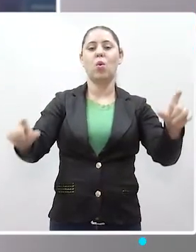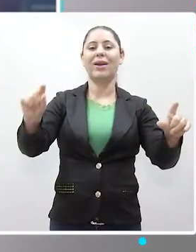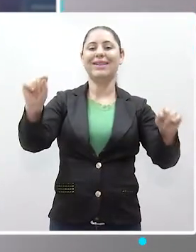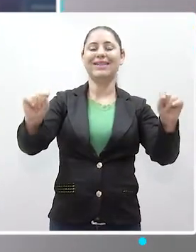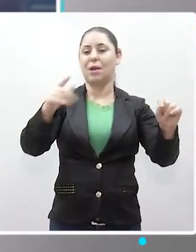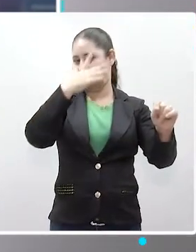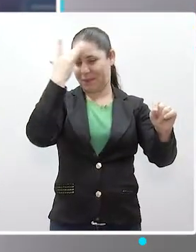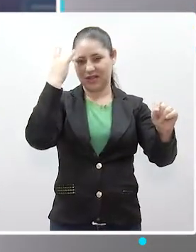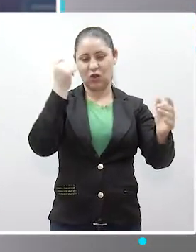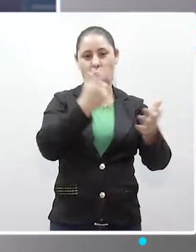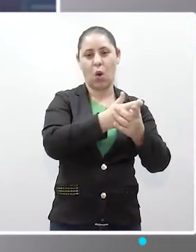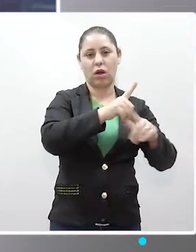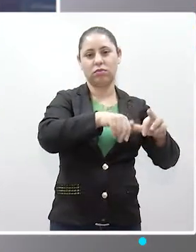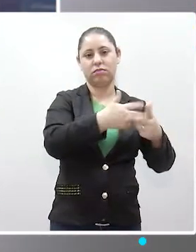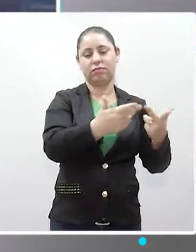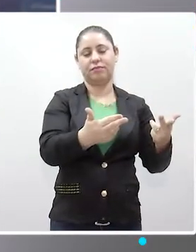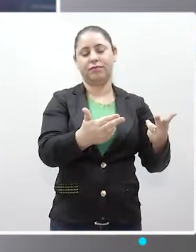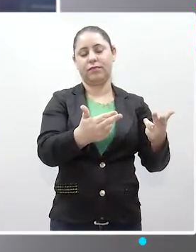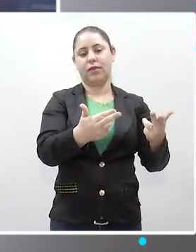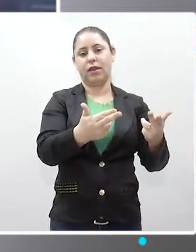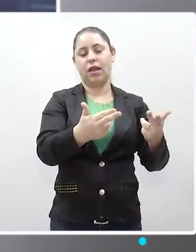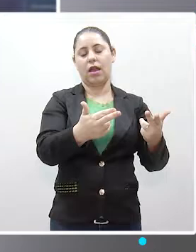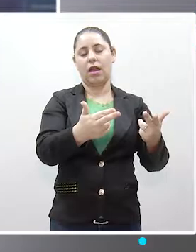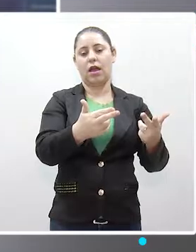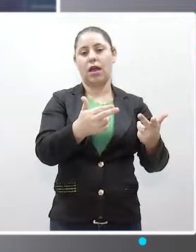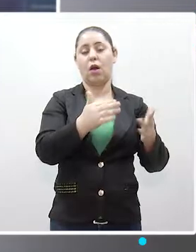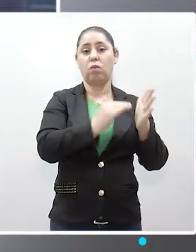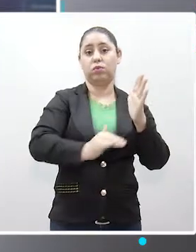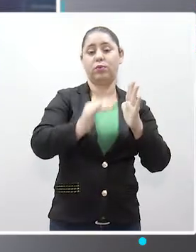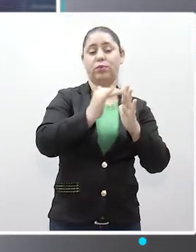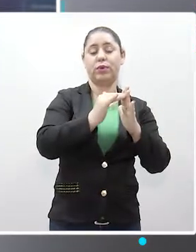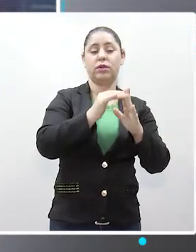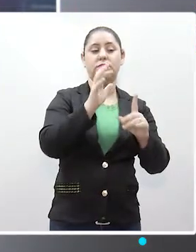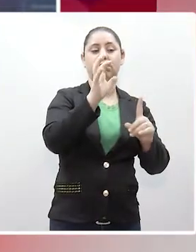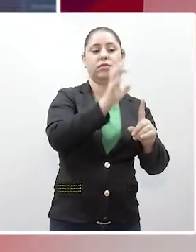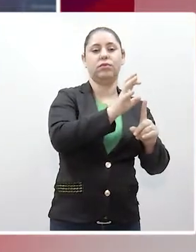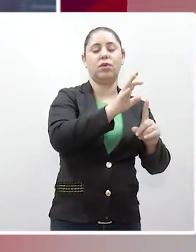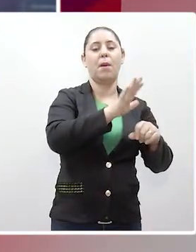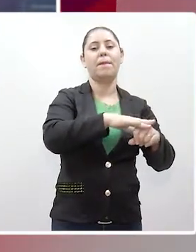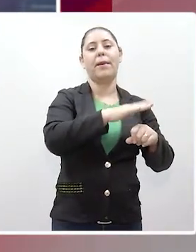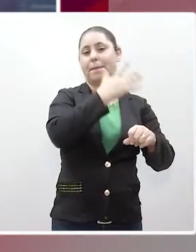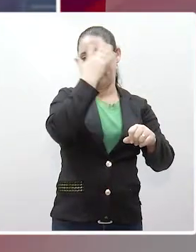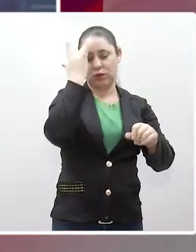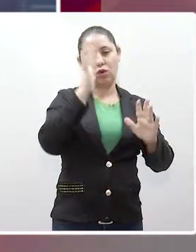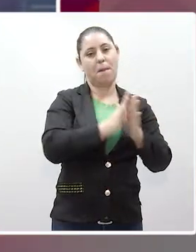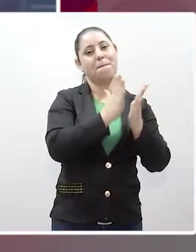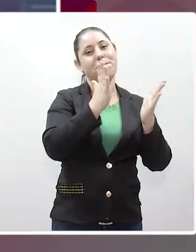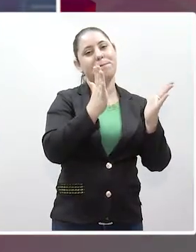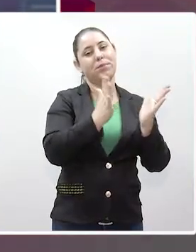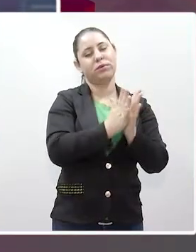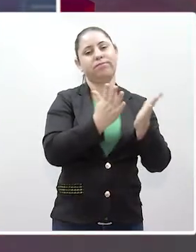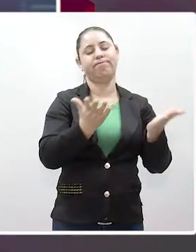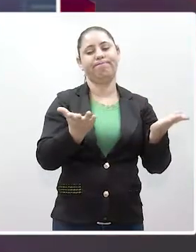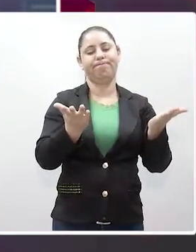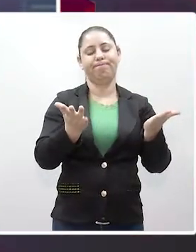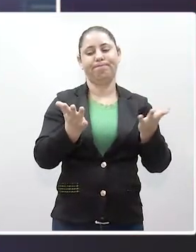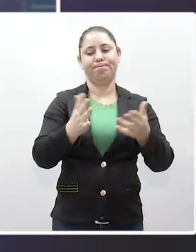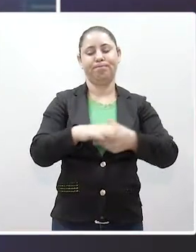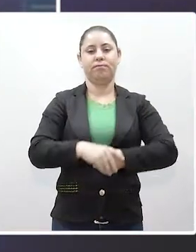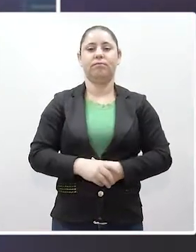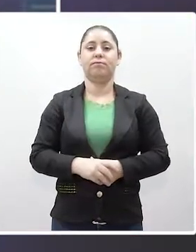consumo. Então, infelizmente, essa inflação atingiu muito mais as famílias mais pobres de baixa